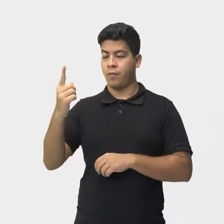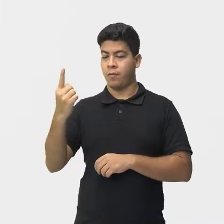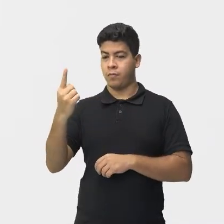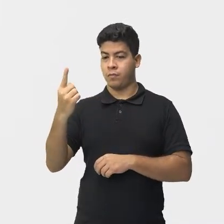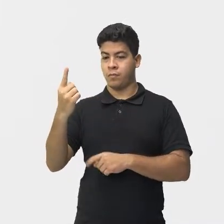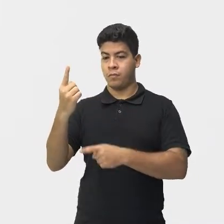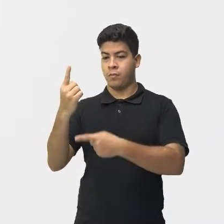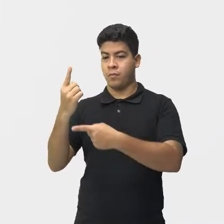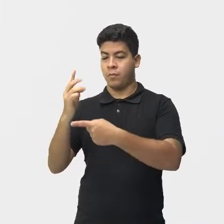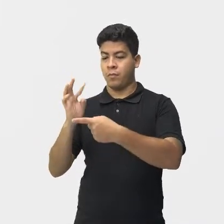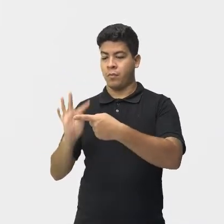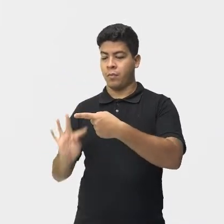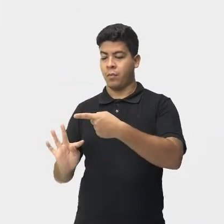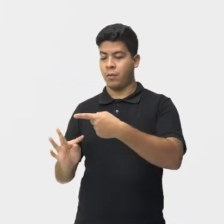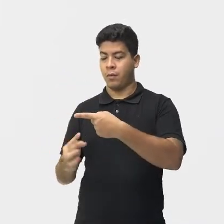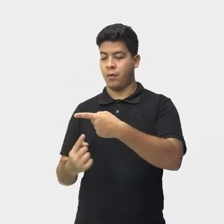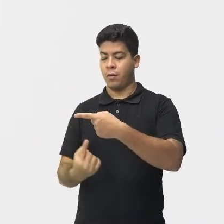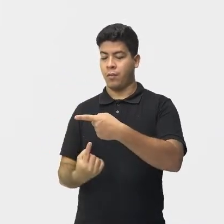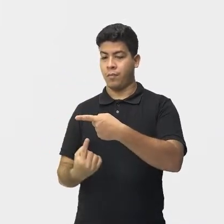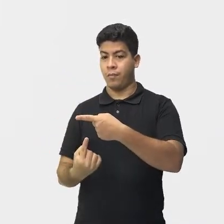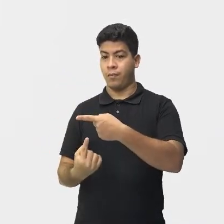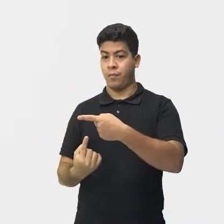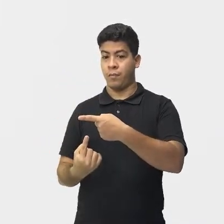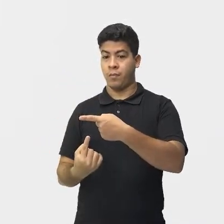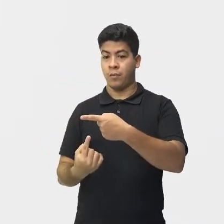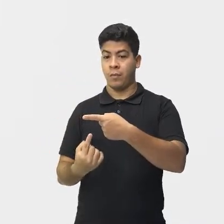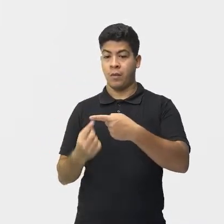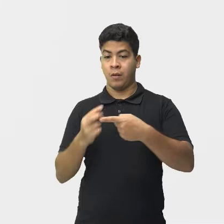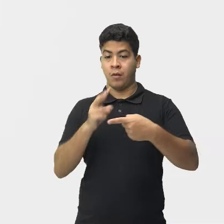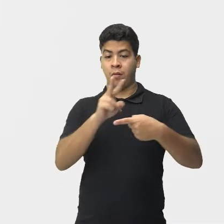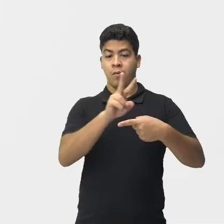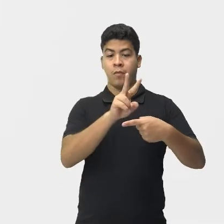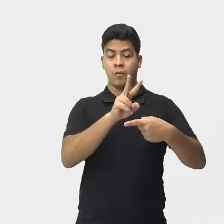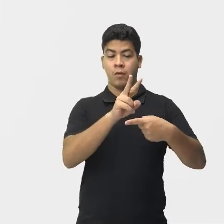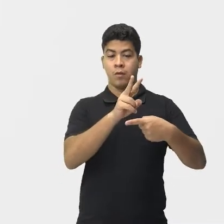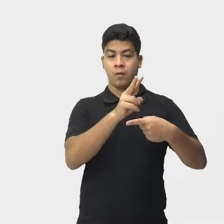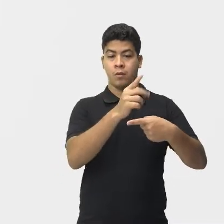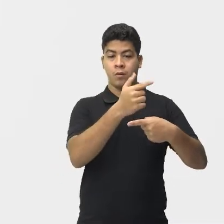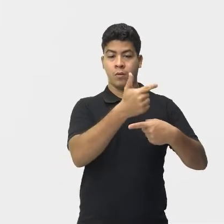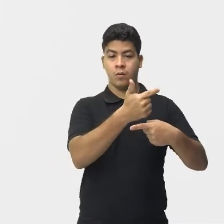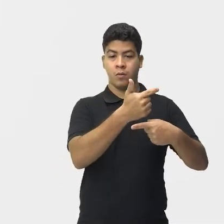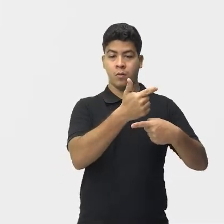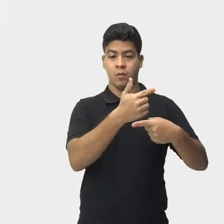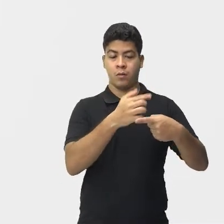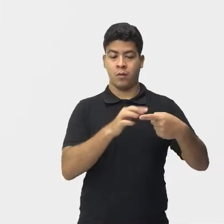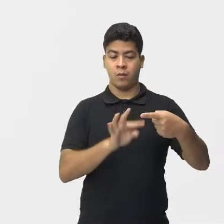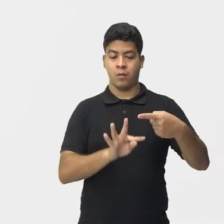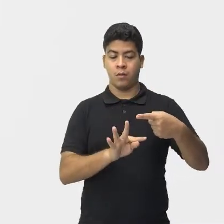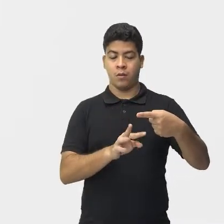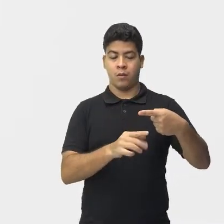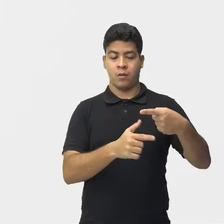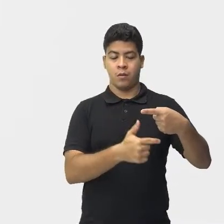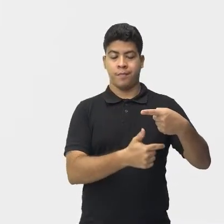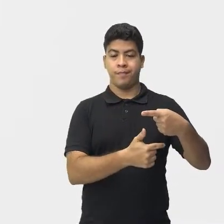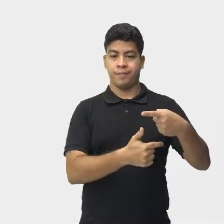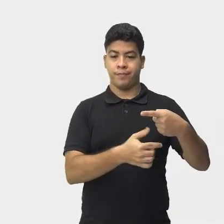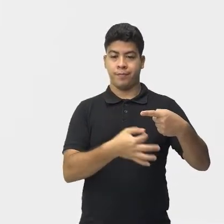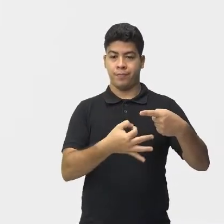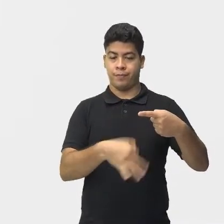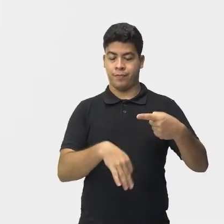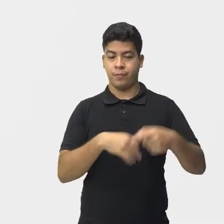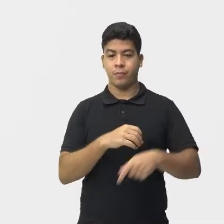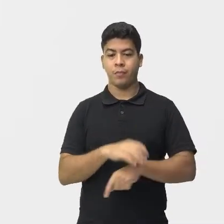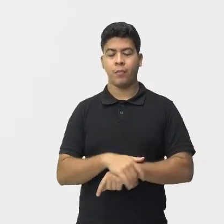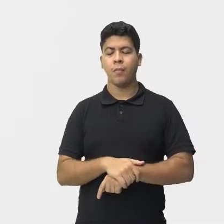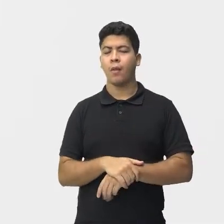Isso caracteriza que volume e temperatura serão diretamente proporcionais, tá, gente? Ou seja, quando eu digo que é